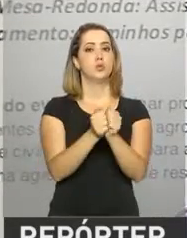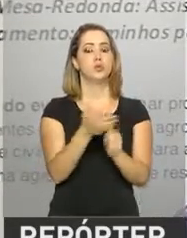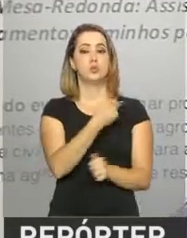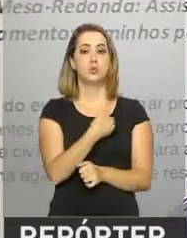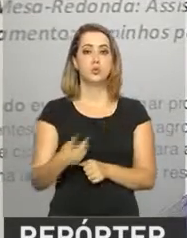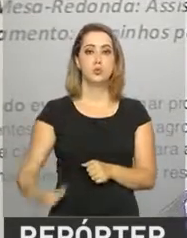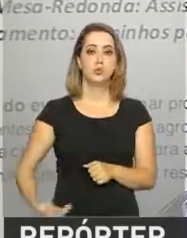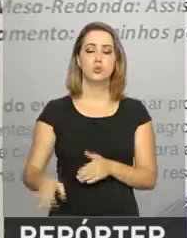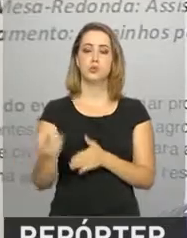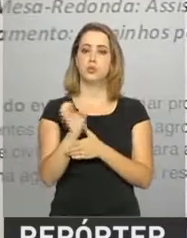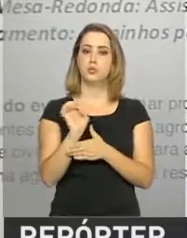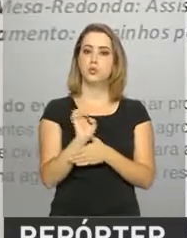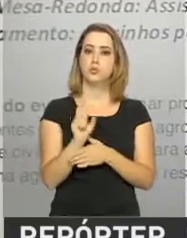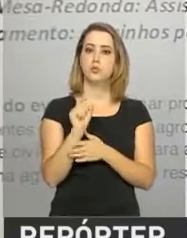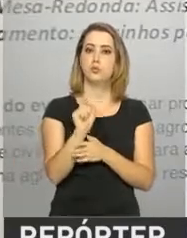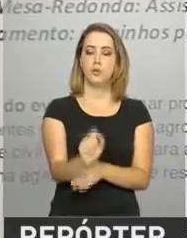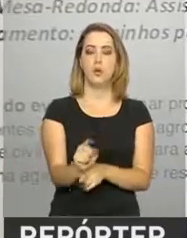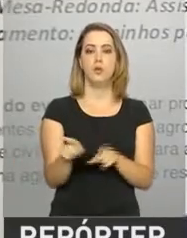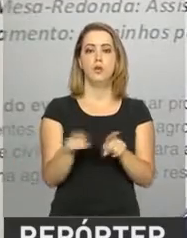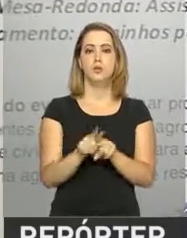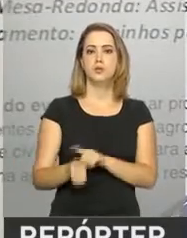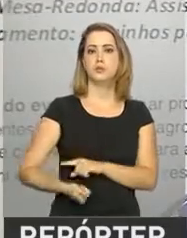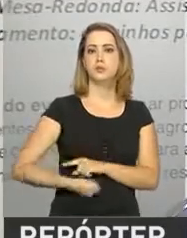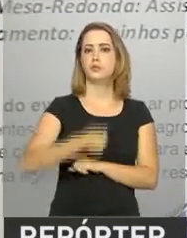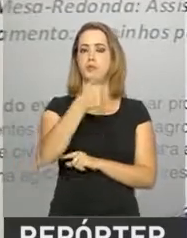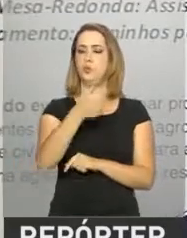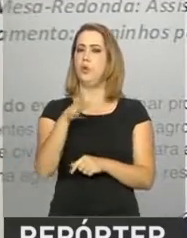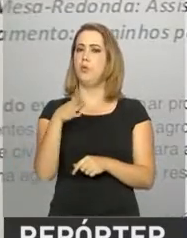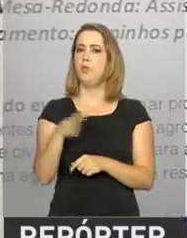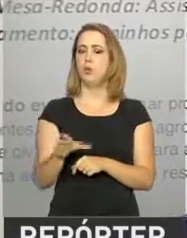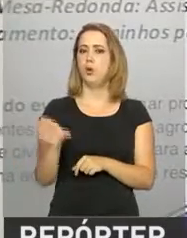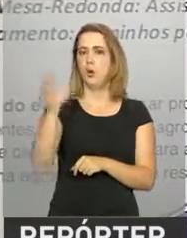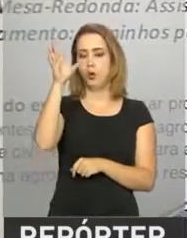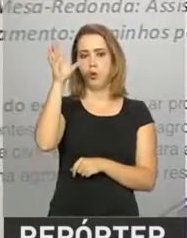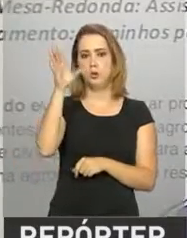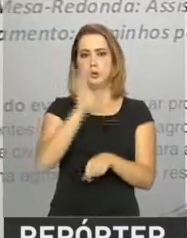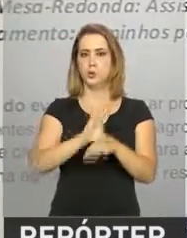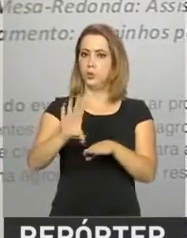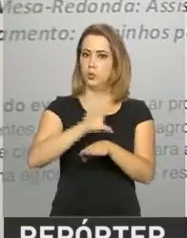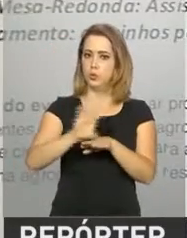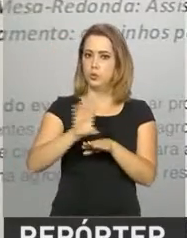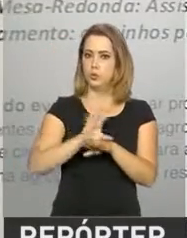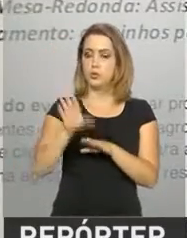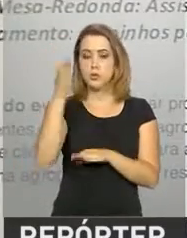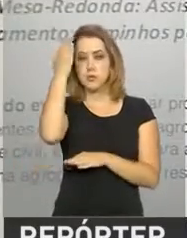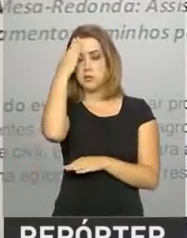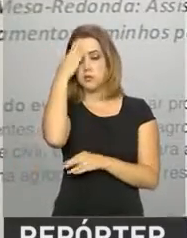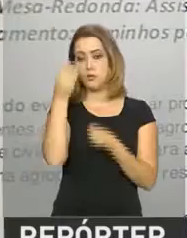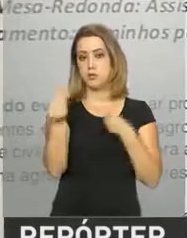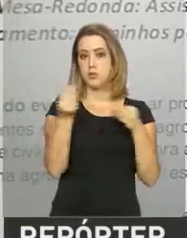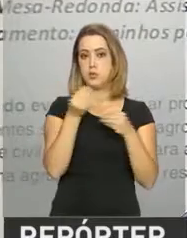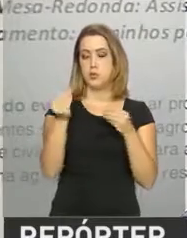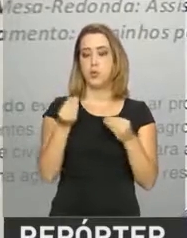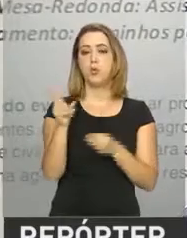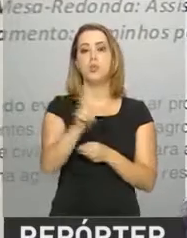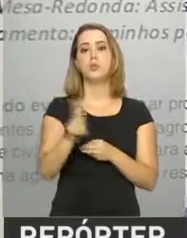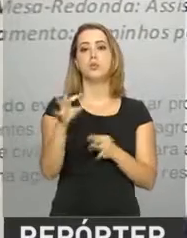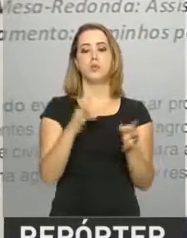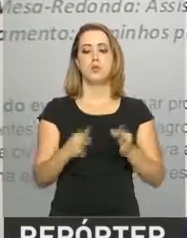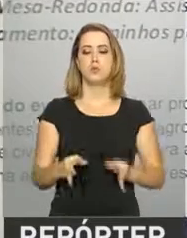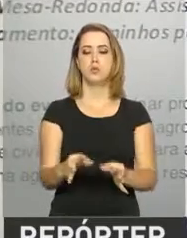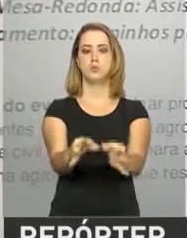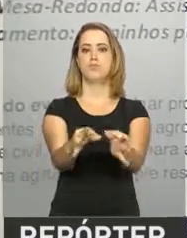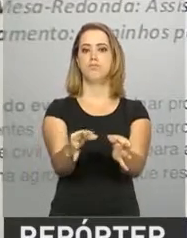estaduais, para que ele seja capacitado, para que ele tome conhecimento dos benefícios dessas tecnologias. E,